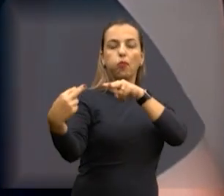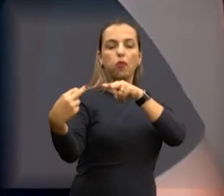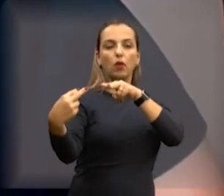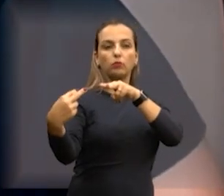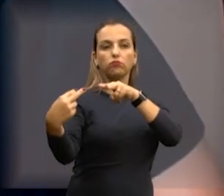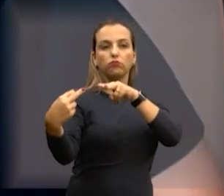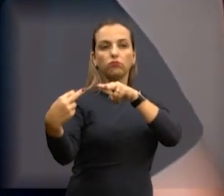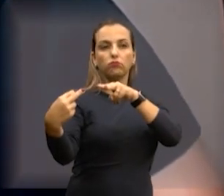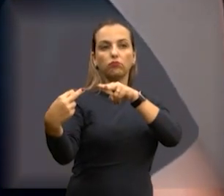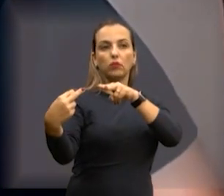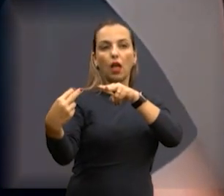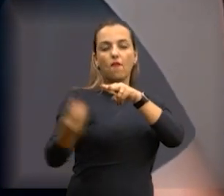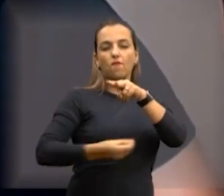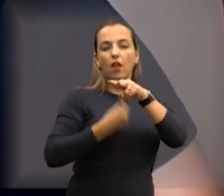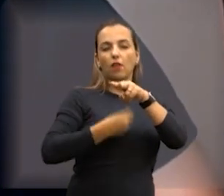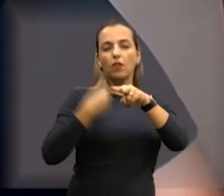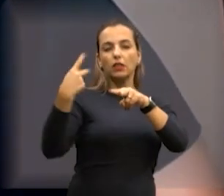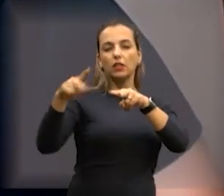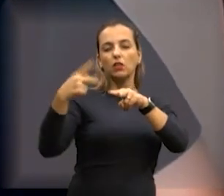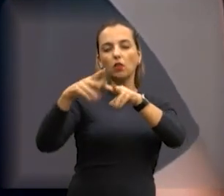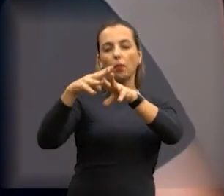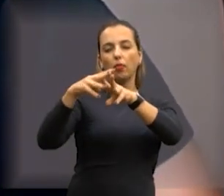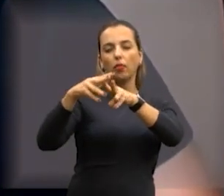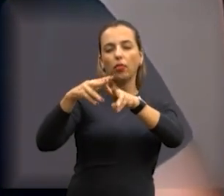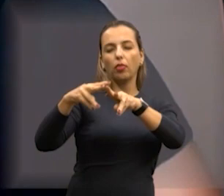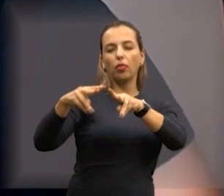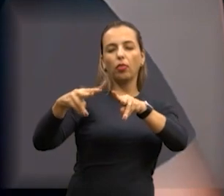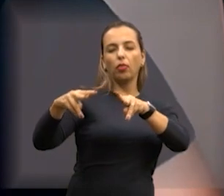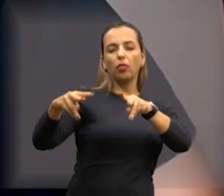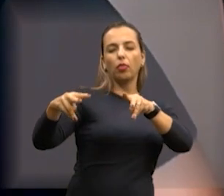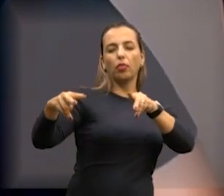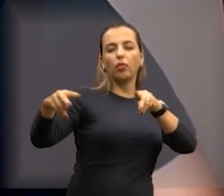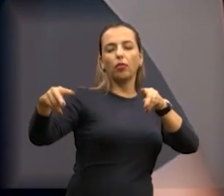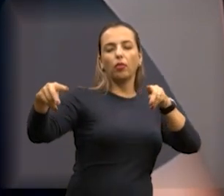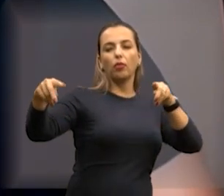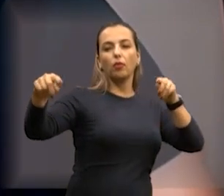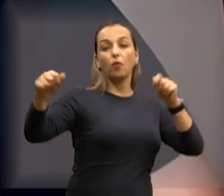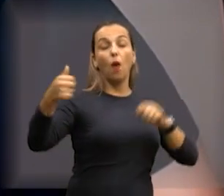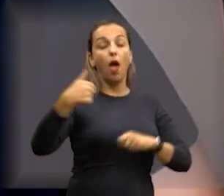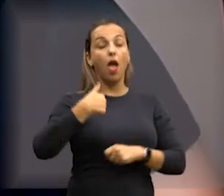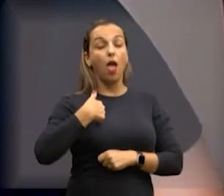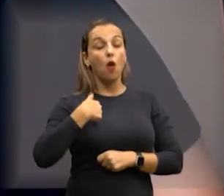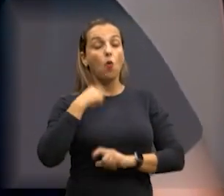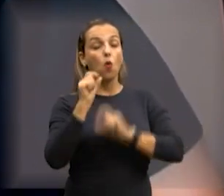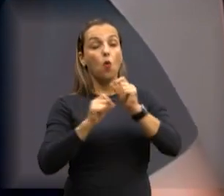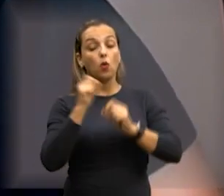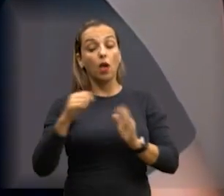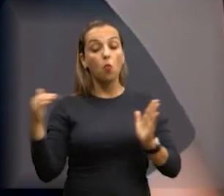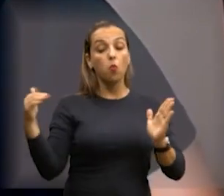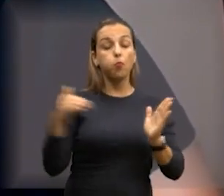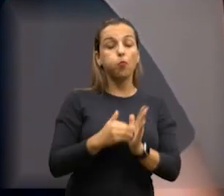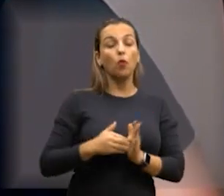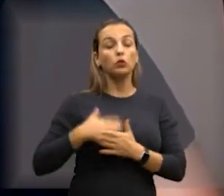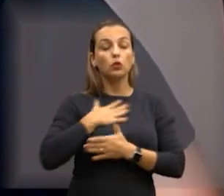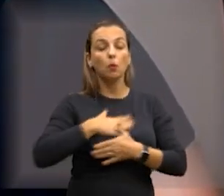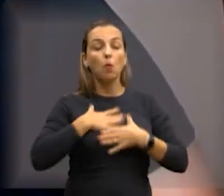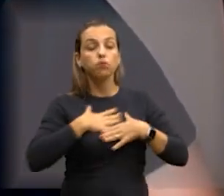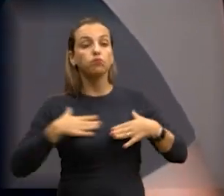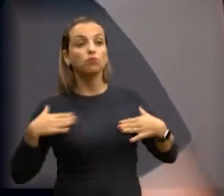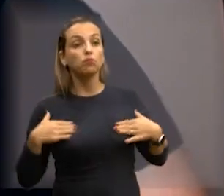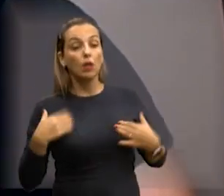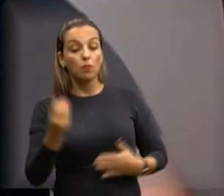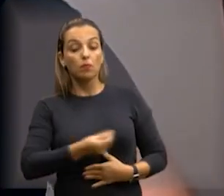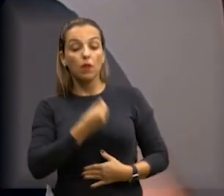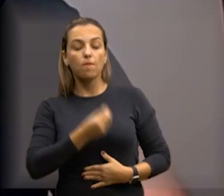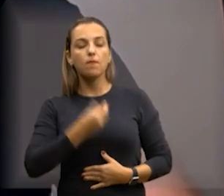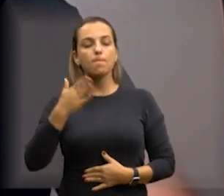os últimos minutos da sua vida se esvaindo do seu corpo. Esse vai ser o meu maior e último prazer durante meus